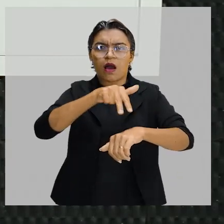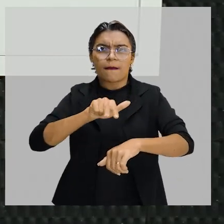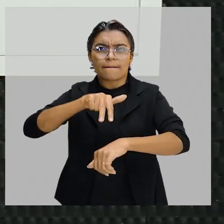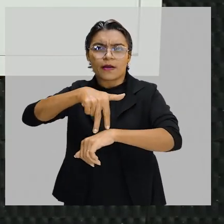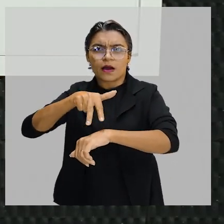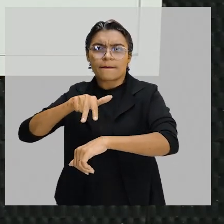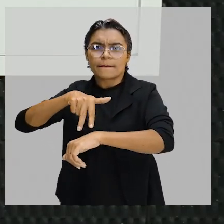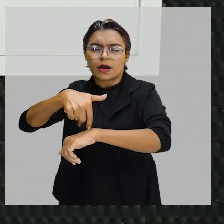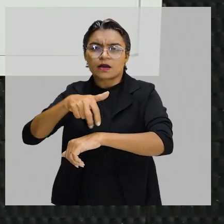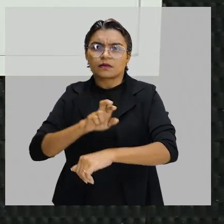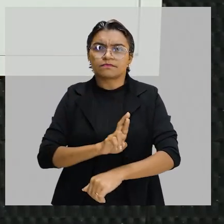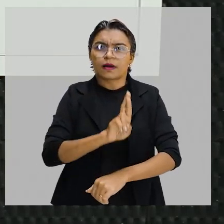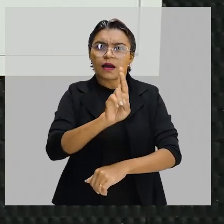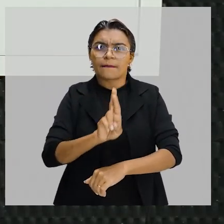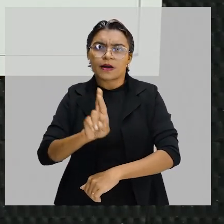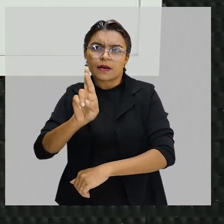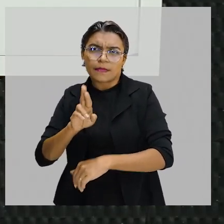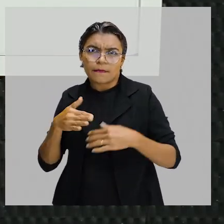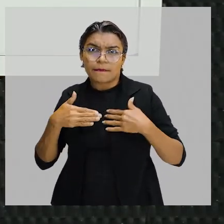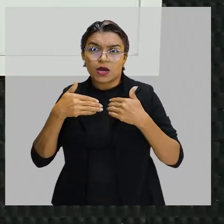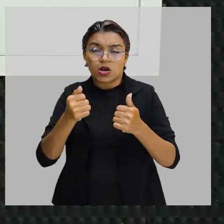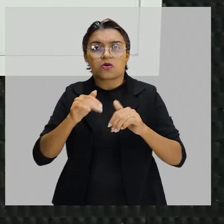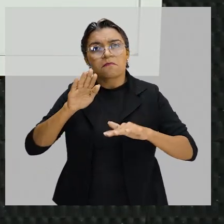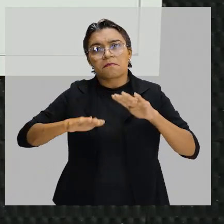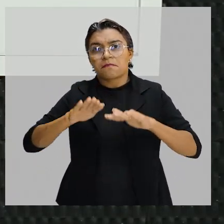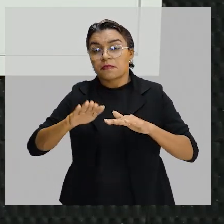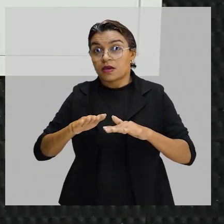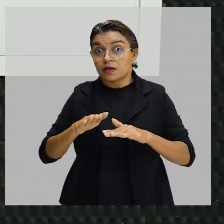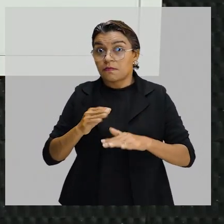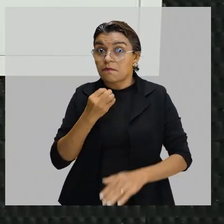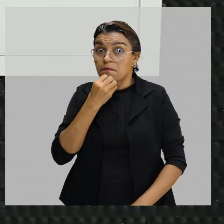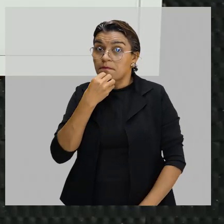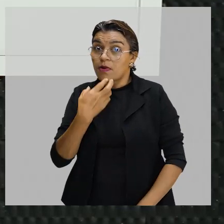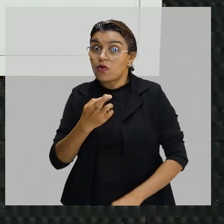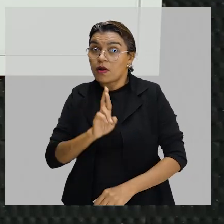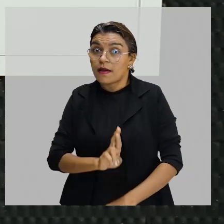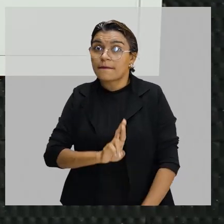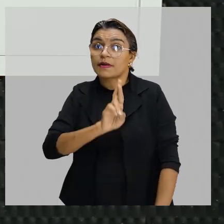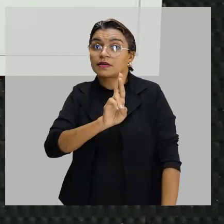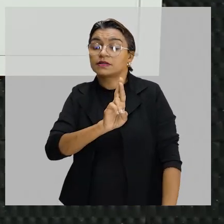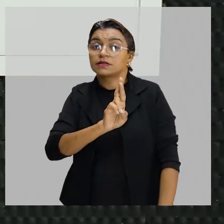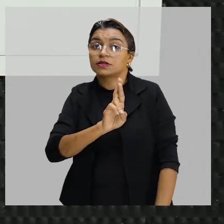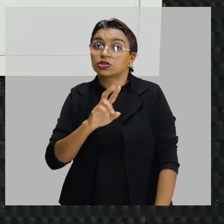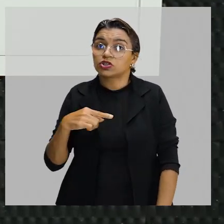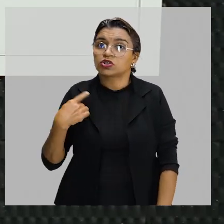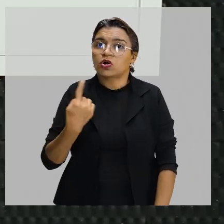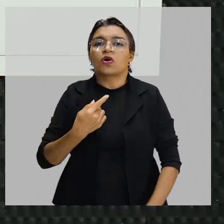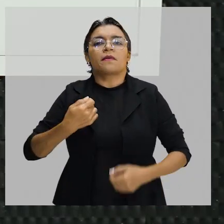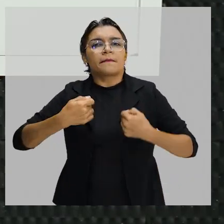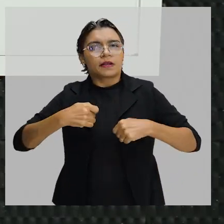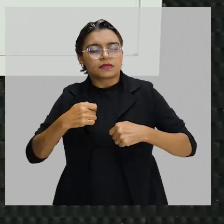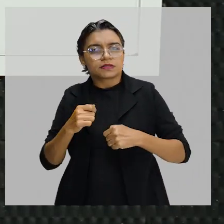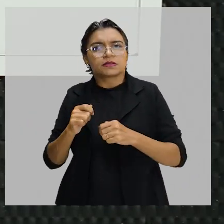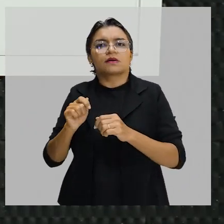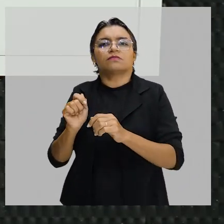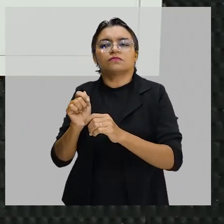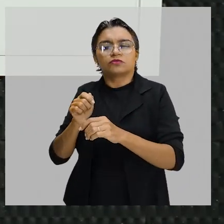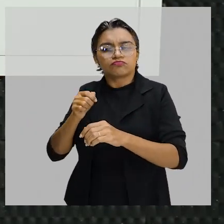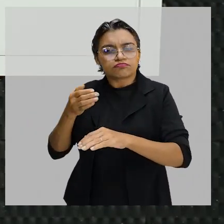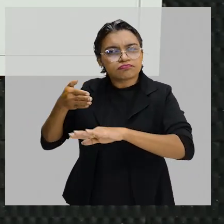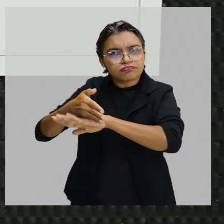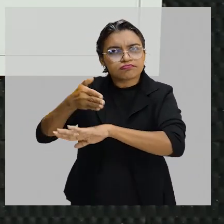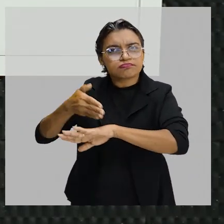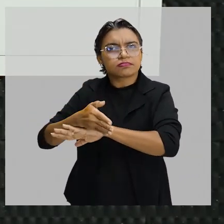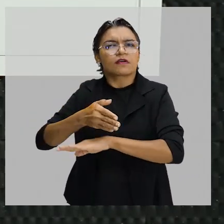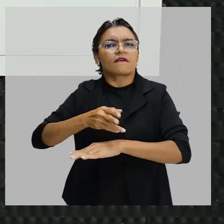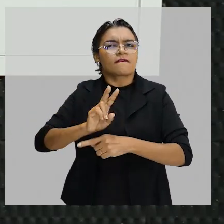mesma forma, mesmo ele sendo muito bom representante, nós temos de nos envolver, fiscalizar e